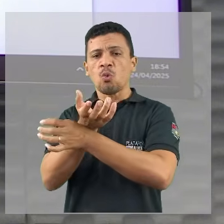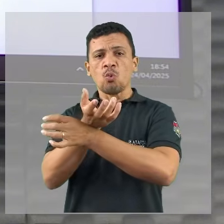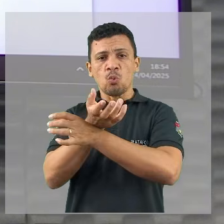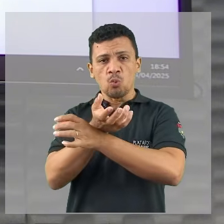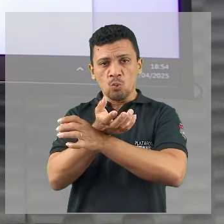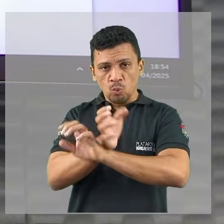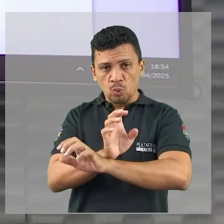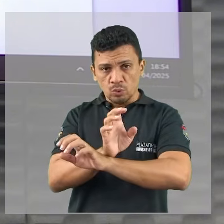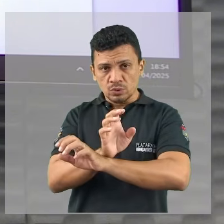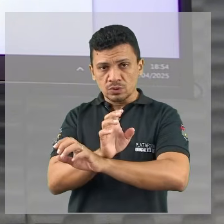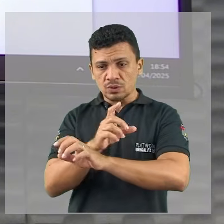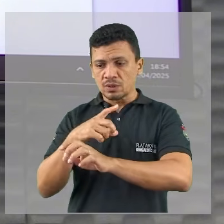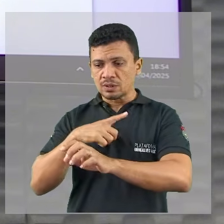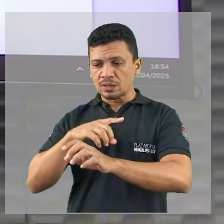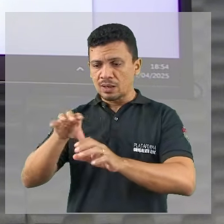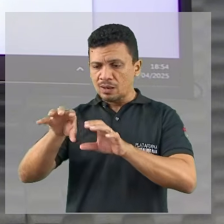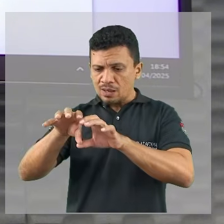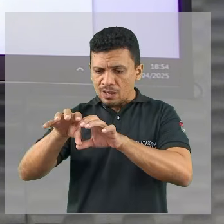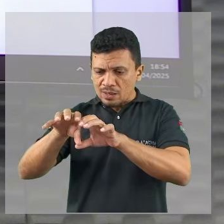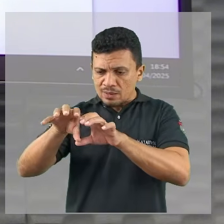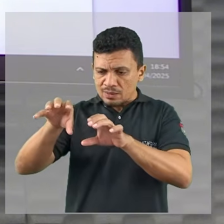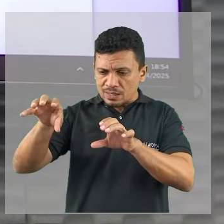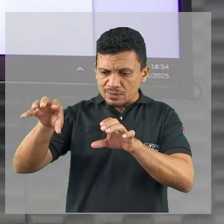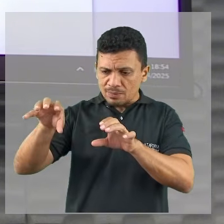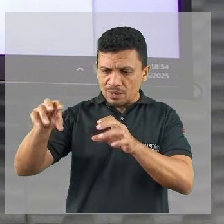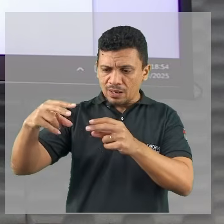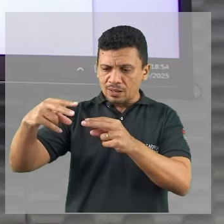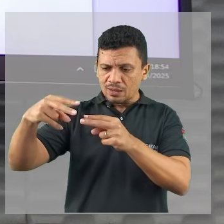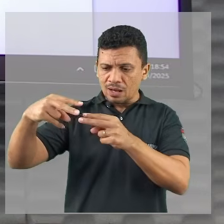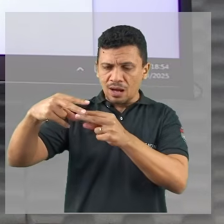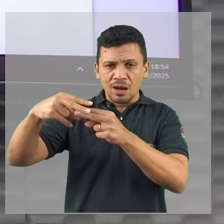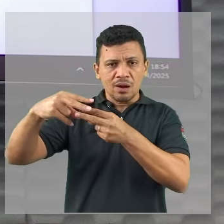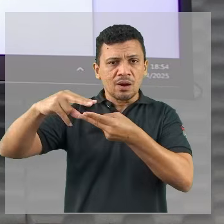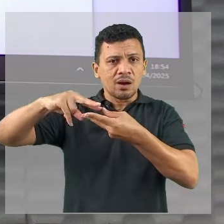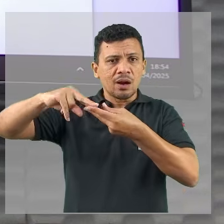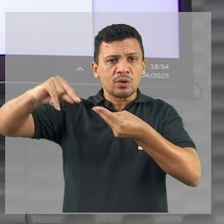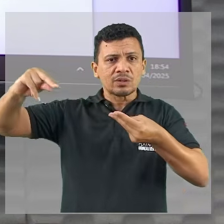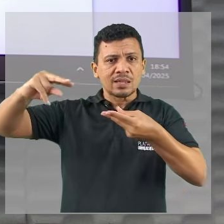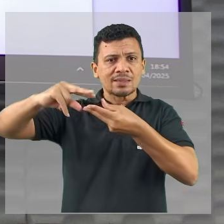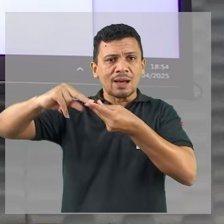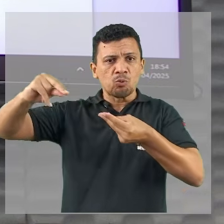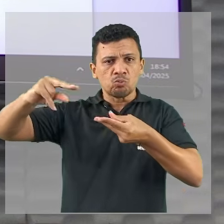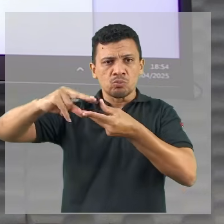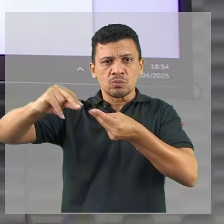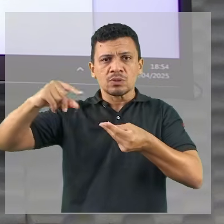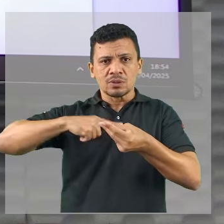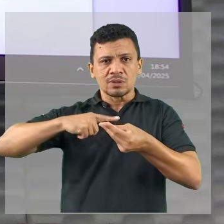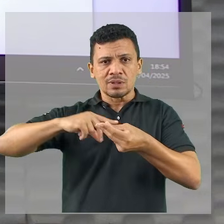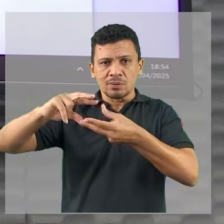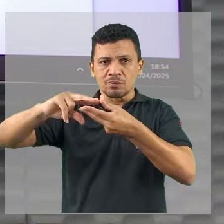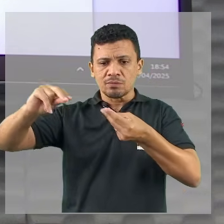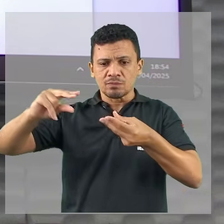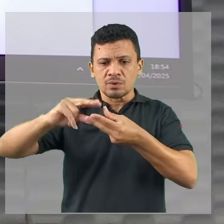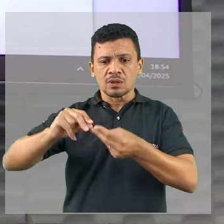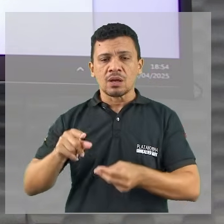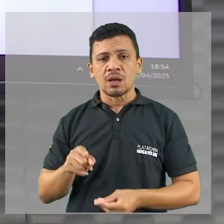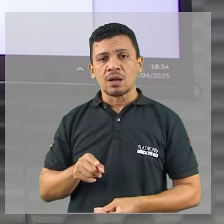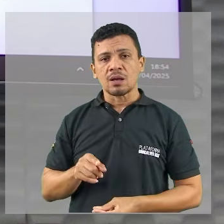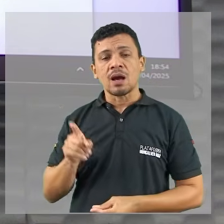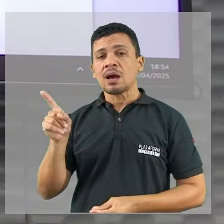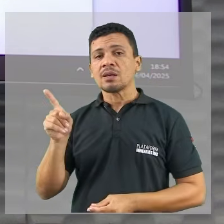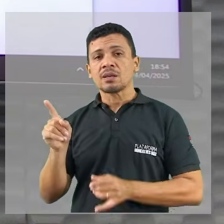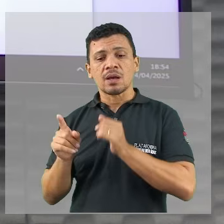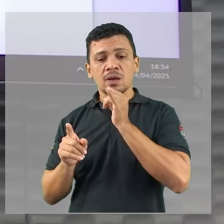pouco deslocado dos demais ossos, ele está mais ligado a algum tendão. Nesse exemplo, a gente está mostrando aqui